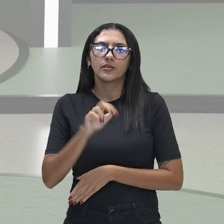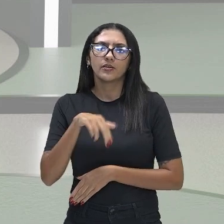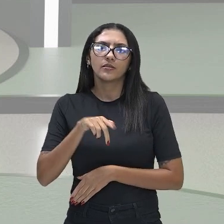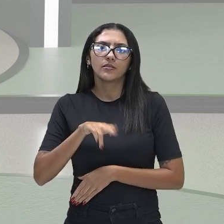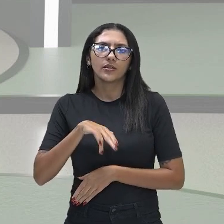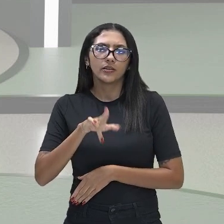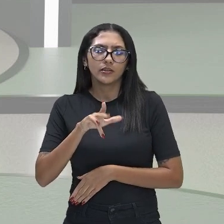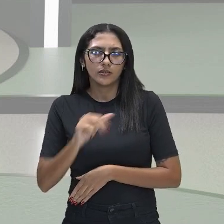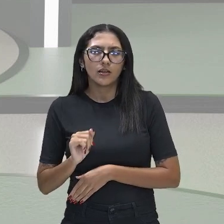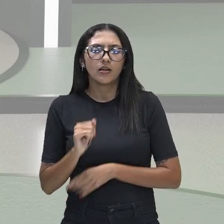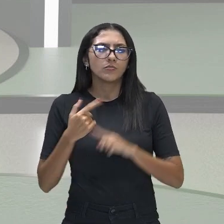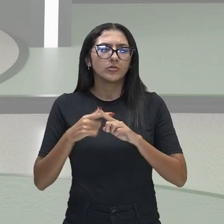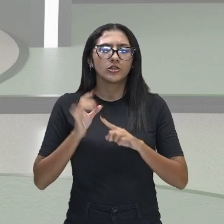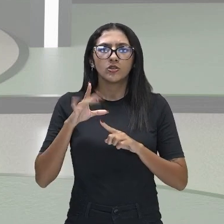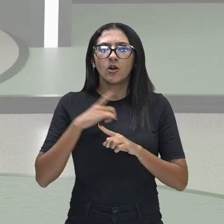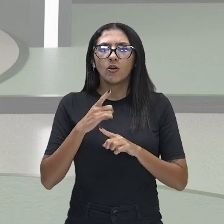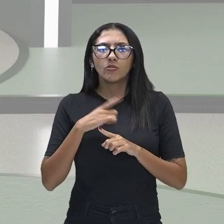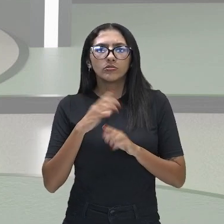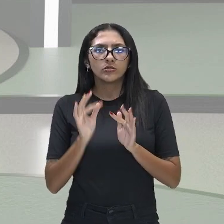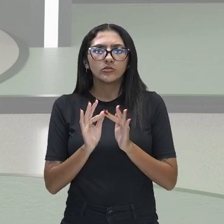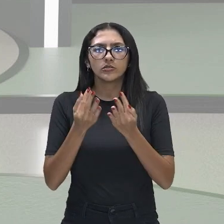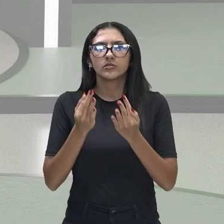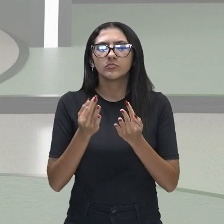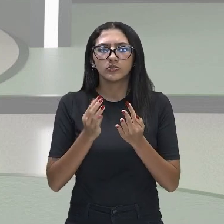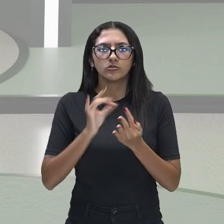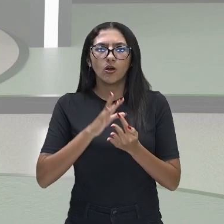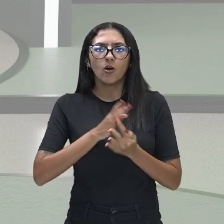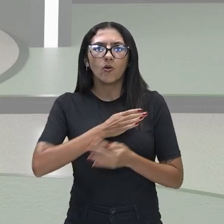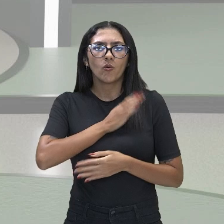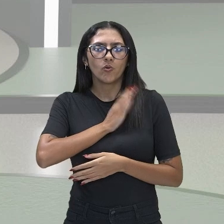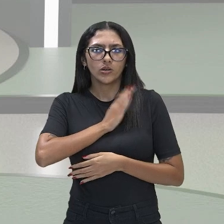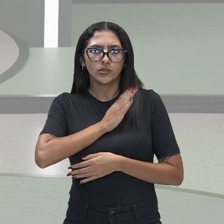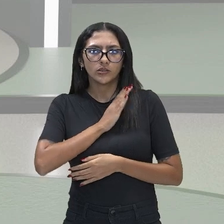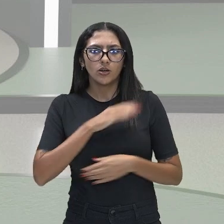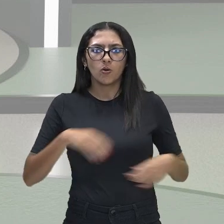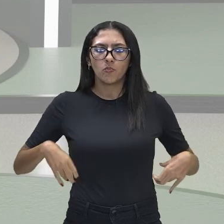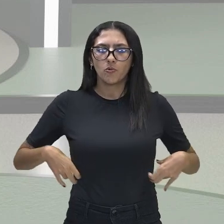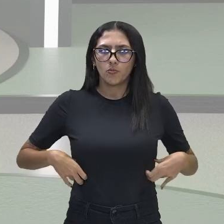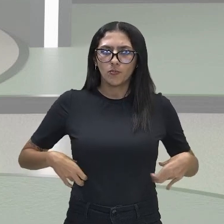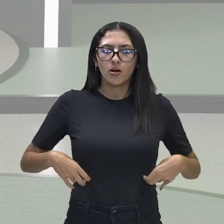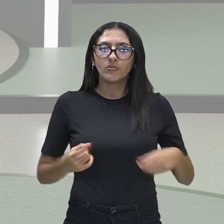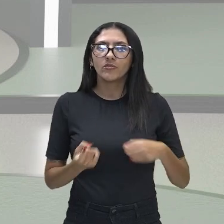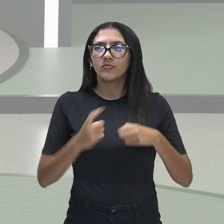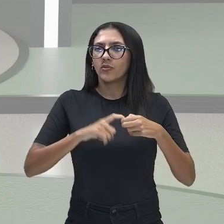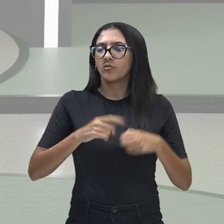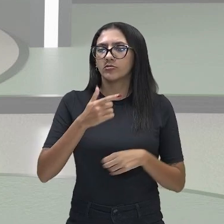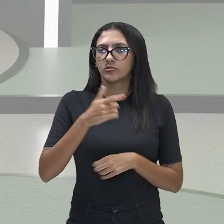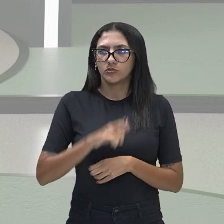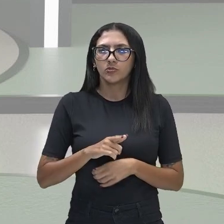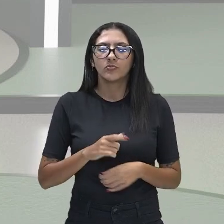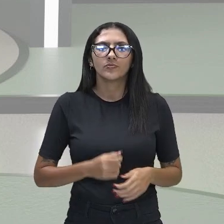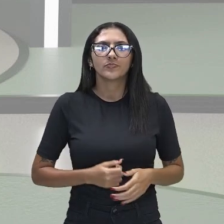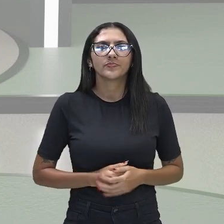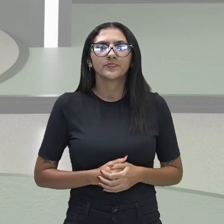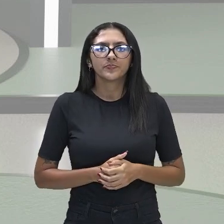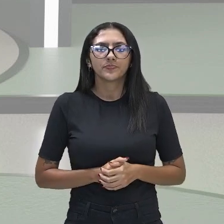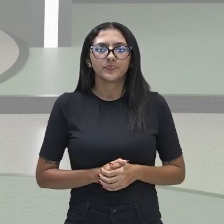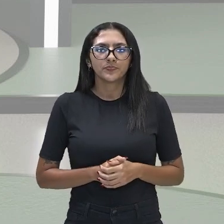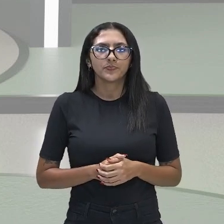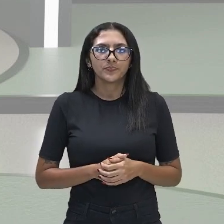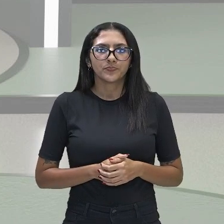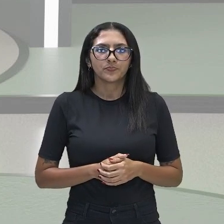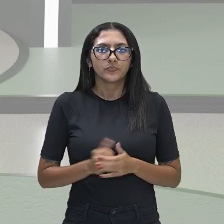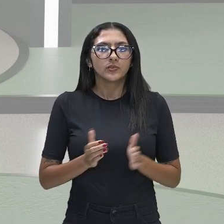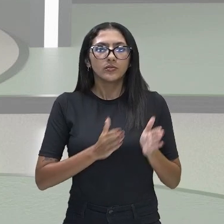vai conter apenas o quê? Coração, pulmão, pulmão, coração. Já a